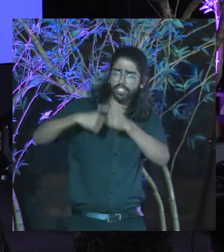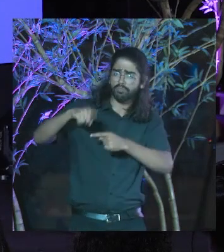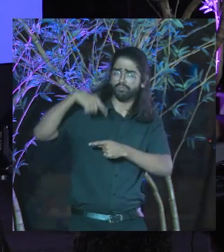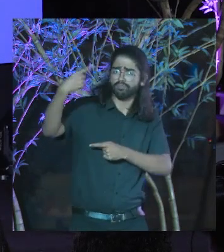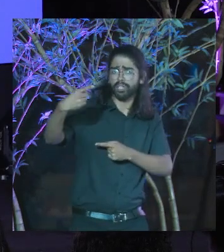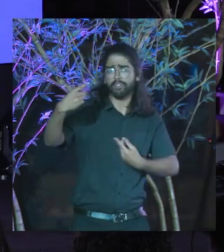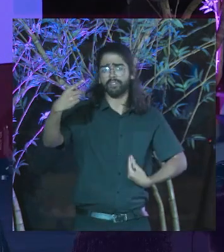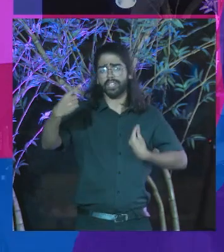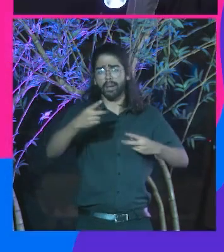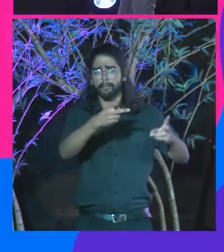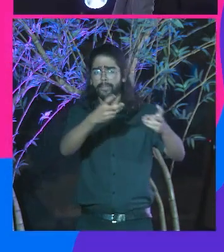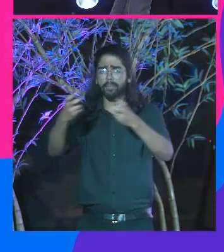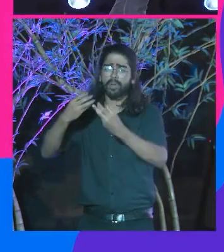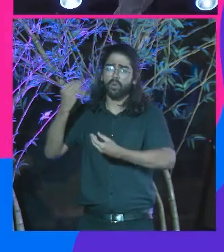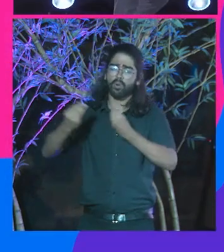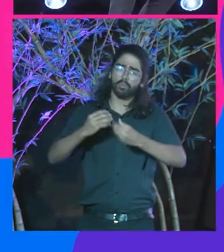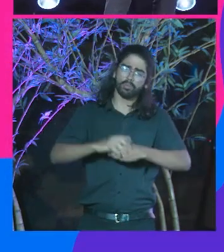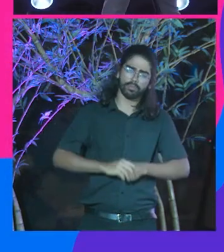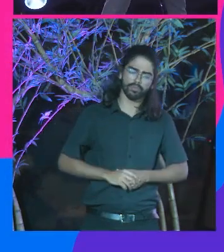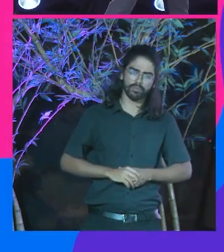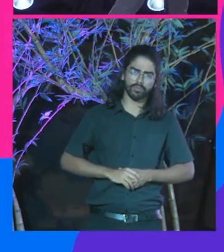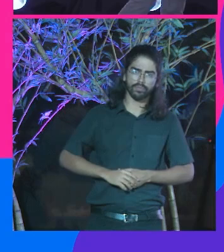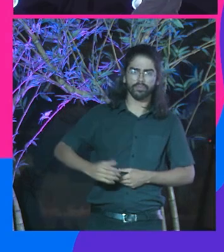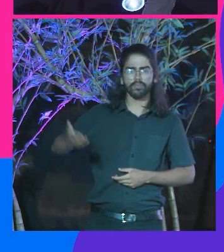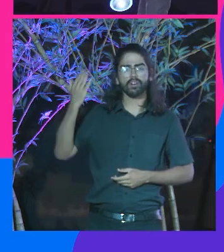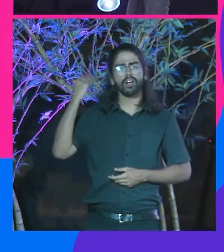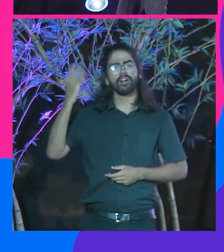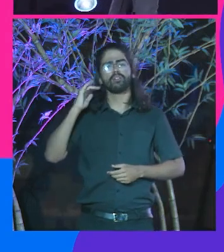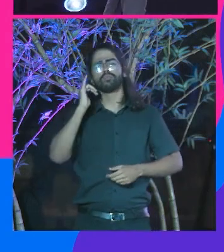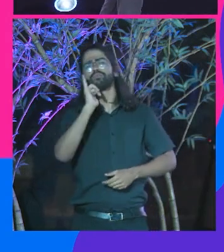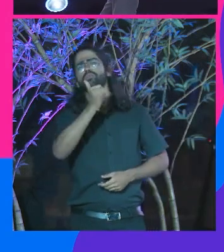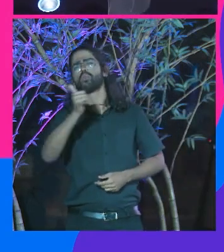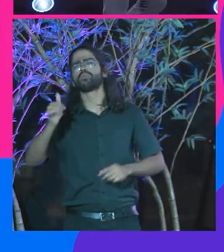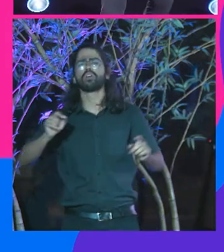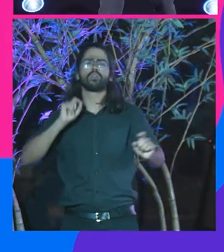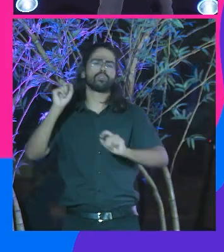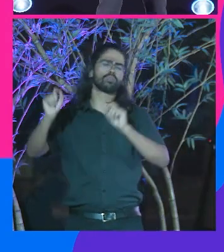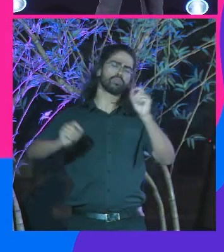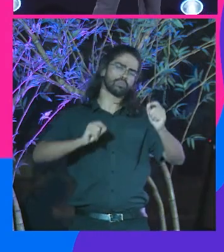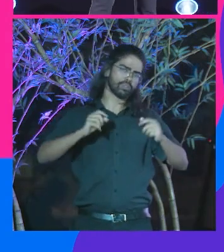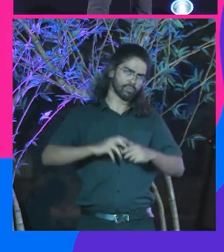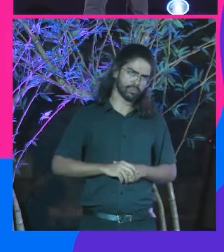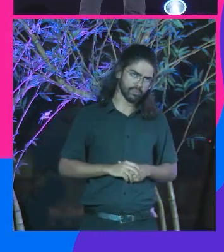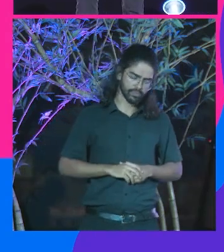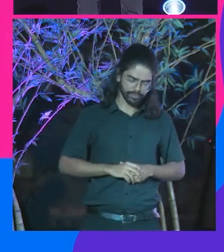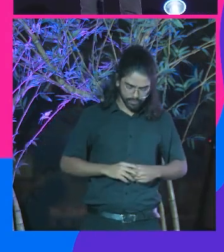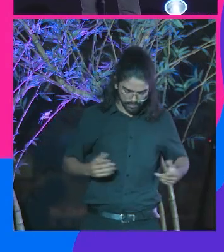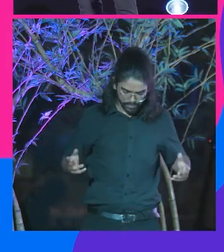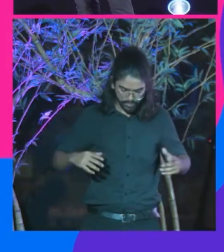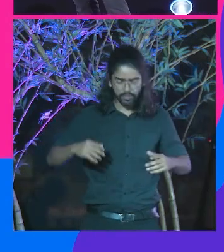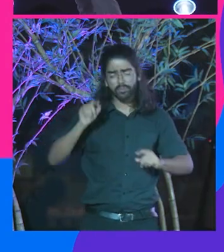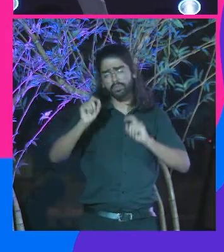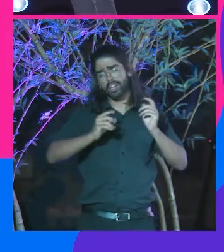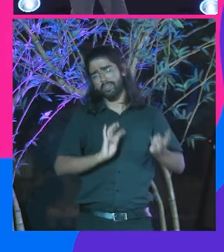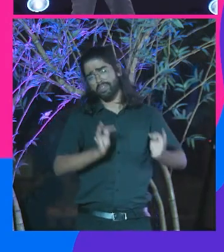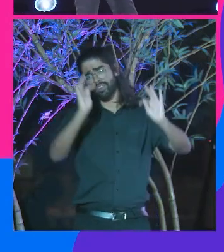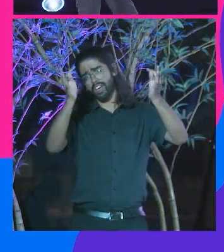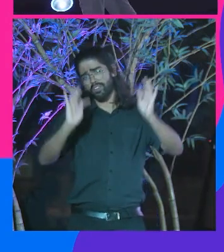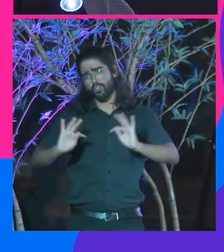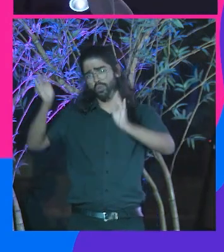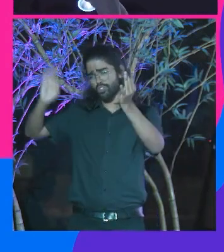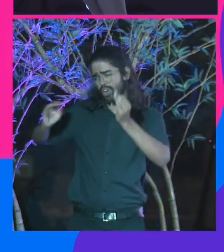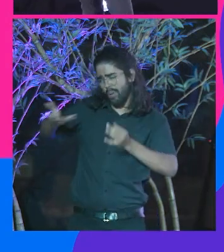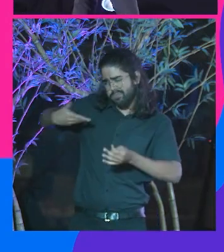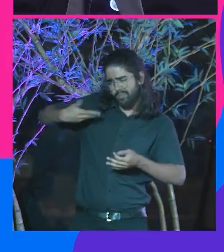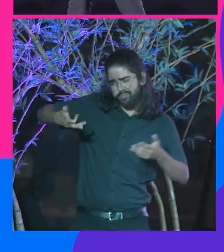vivendo. O que eu contei para vocês até aqui, tá? Primeiro, uma rápida aceleração da tecnologia para todo